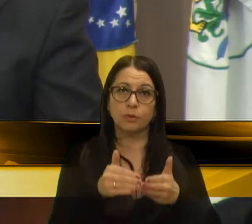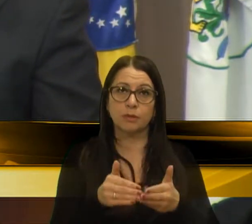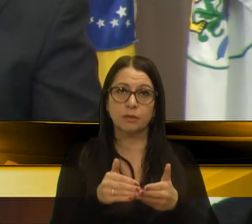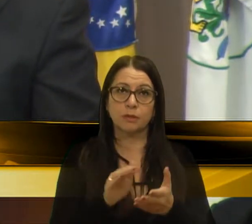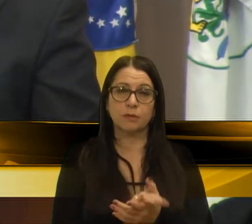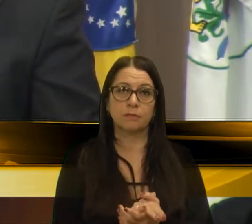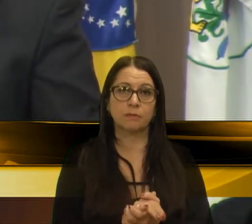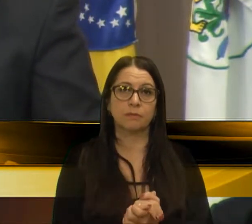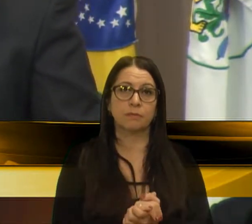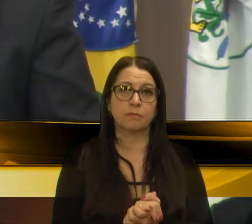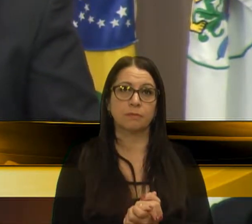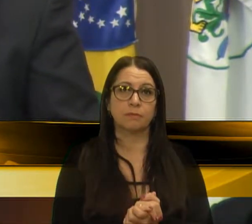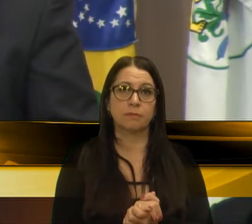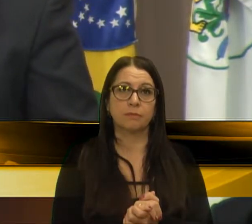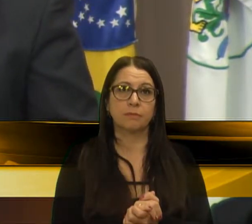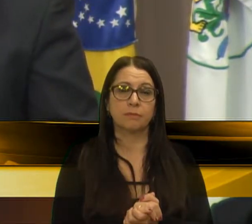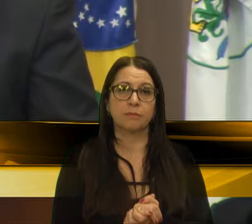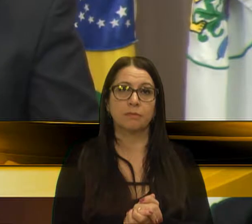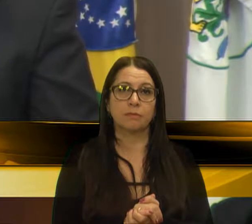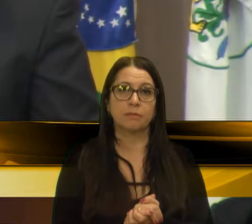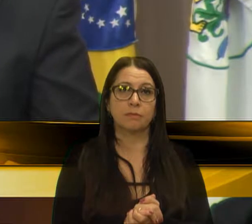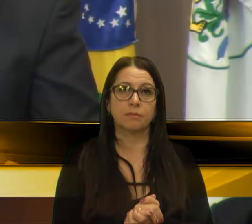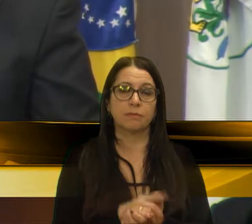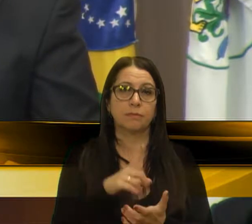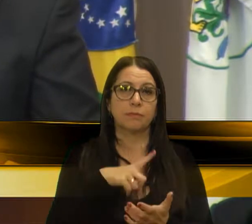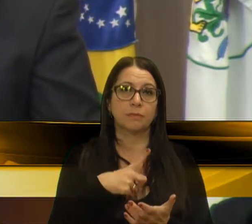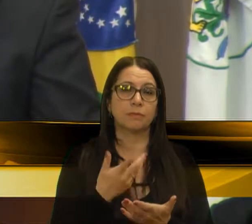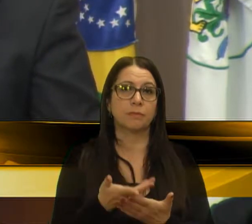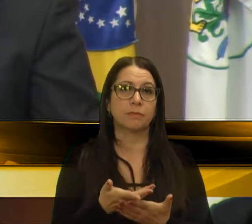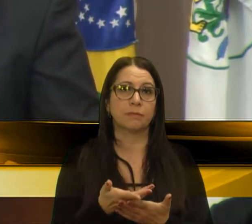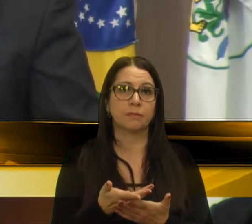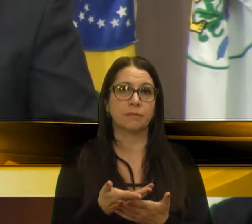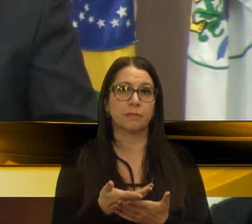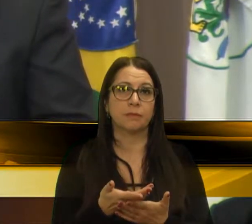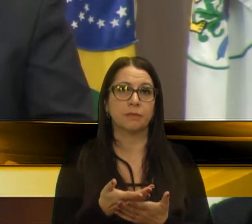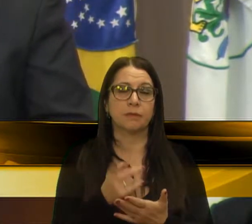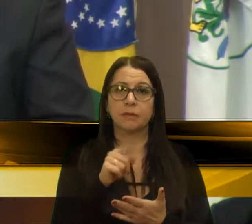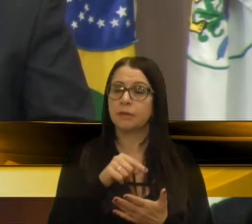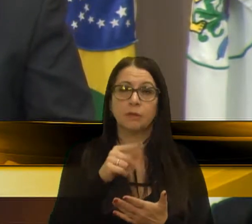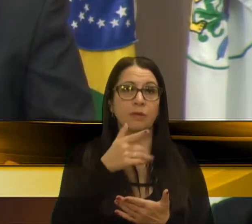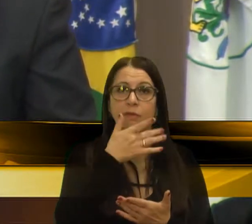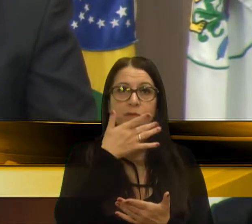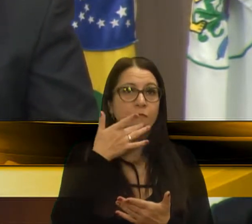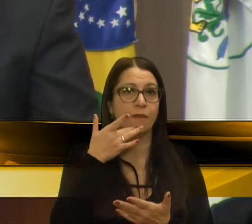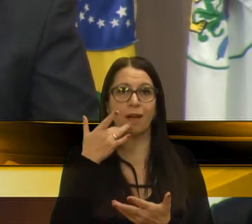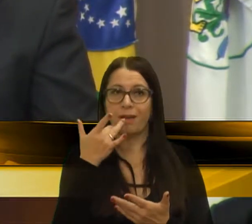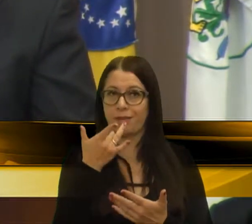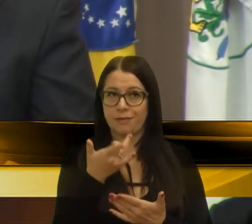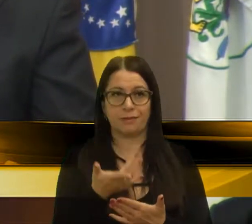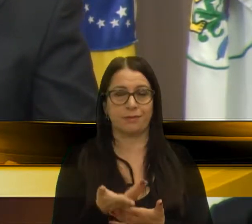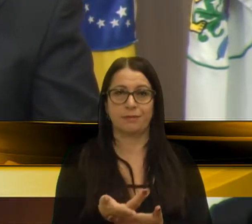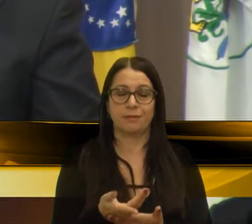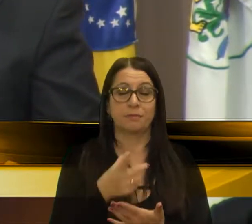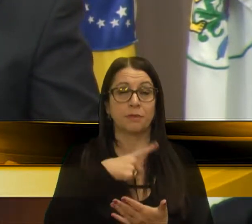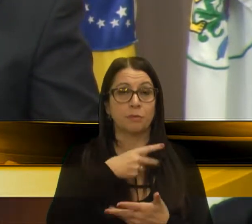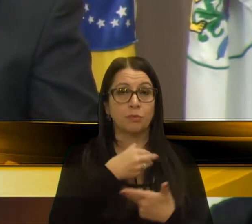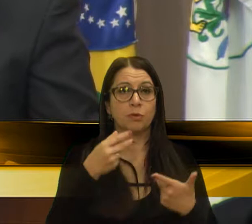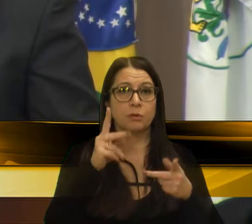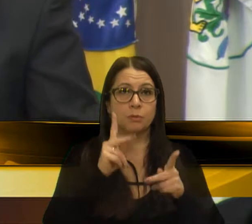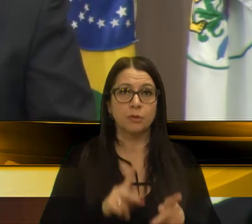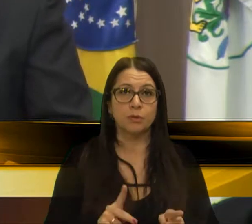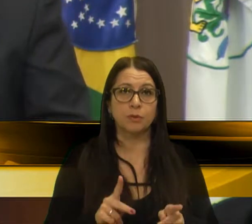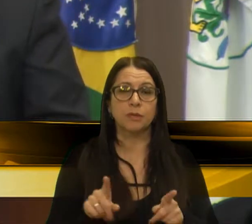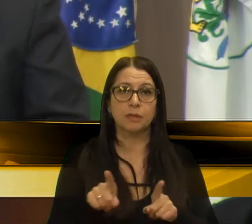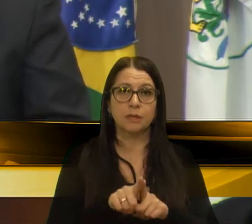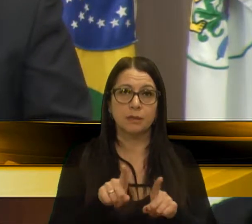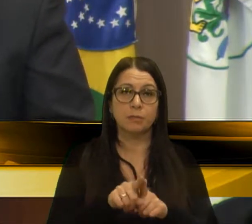foi recebendo os currículos, que não é fácil, mas sabemos que tem muita gente que